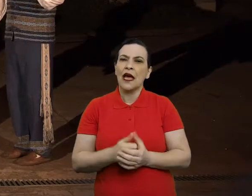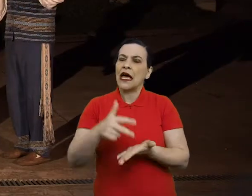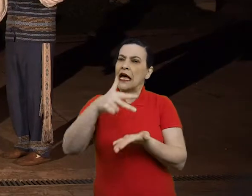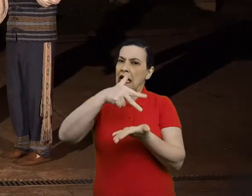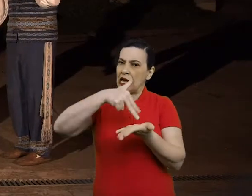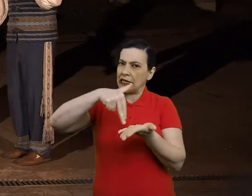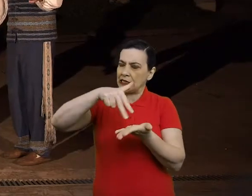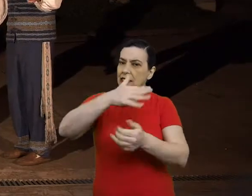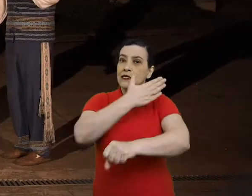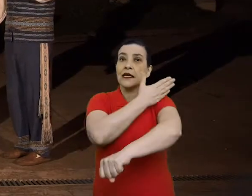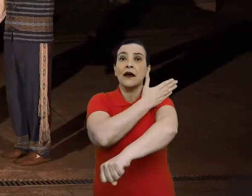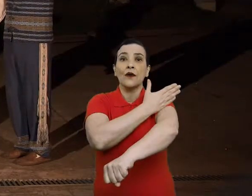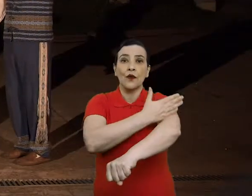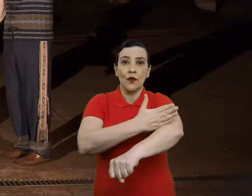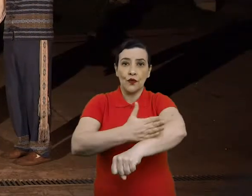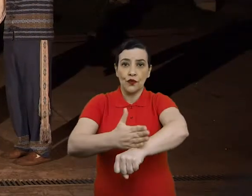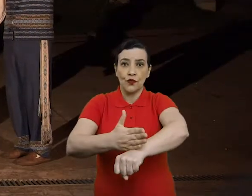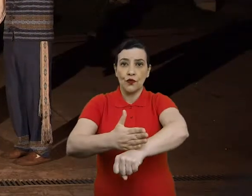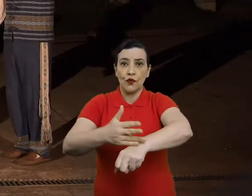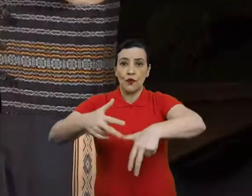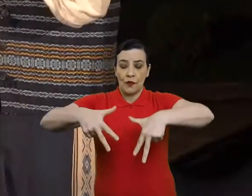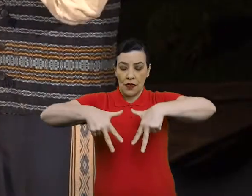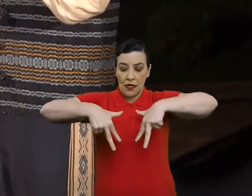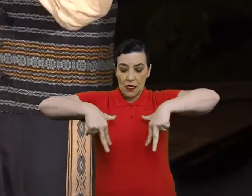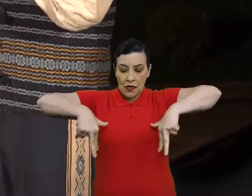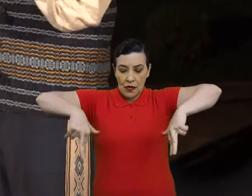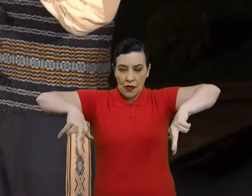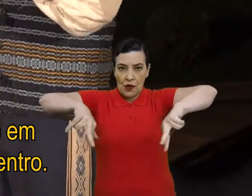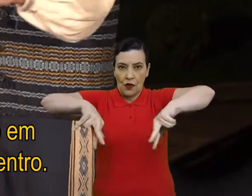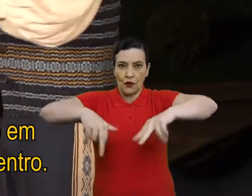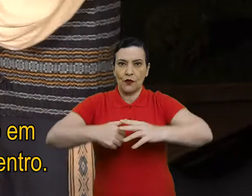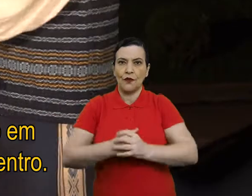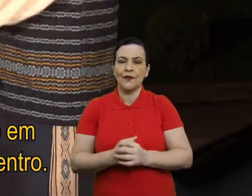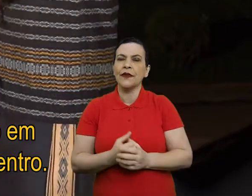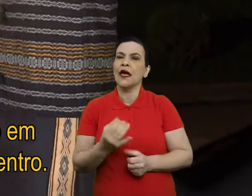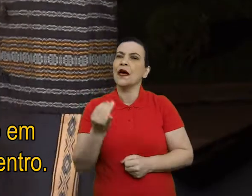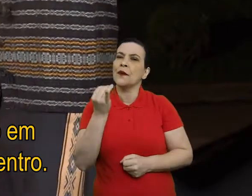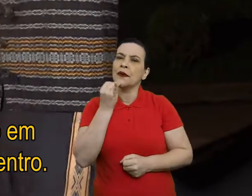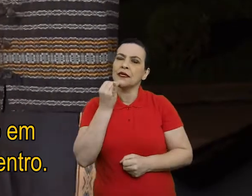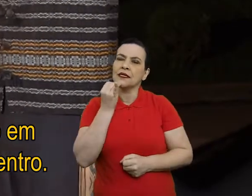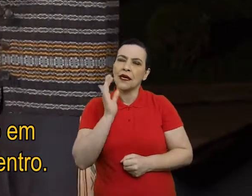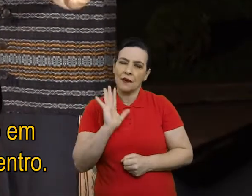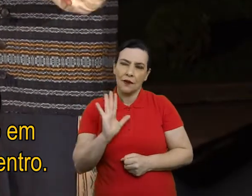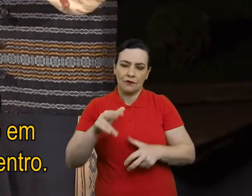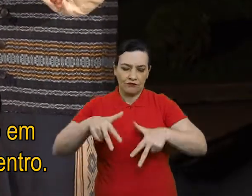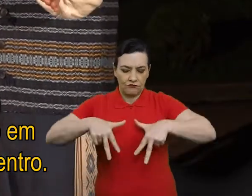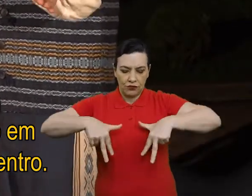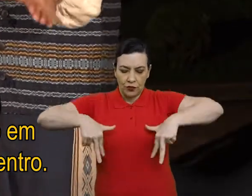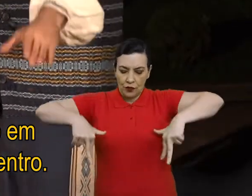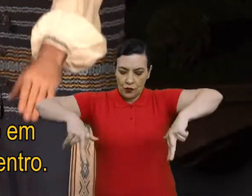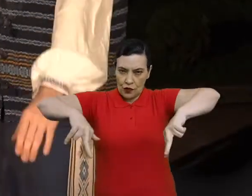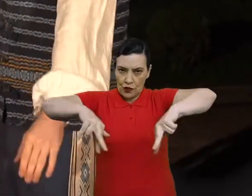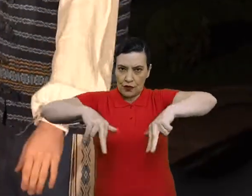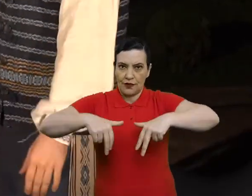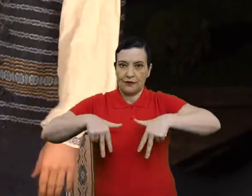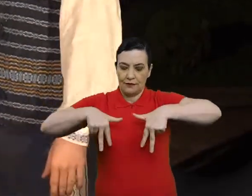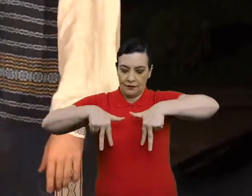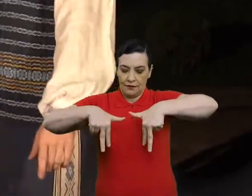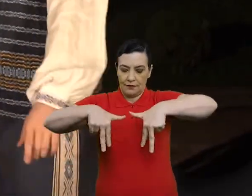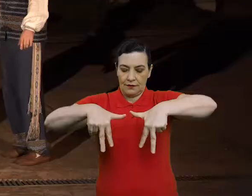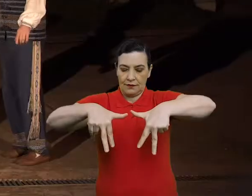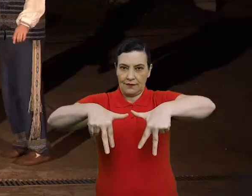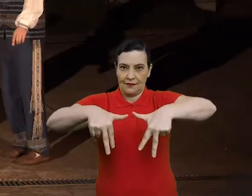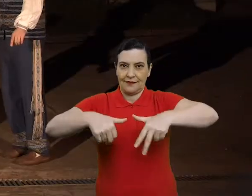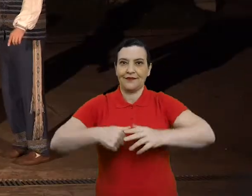dança feita em roda, normalmente, então a gente vai andar para o centro da roda. Vamos considerar que está todo mundo em roda aqui e a gente vai andar para o centro. Então vamos